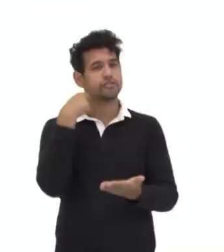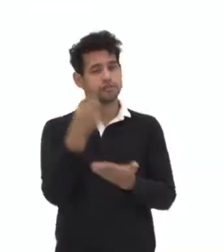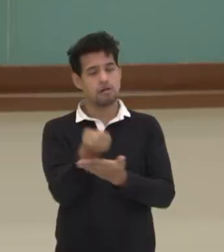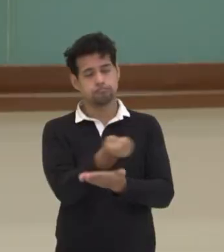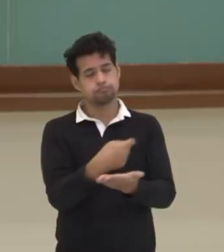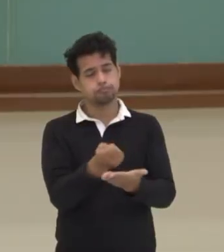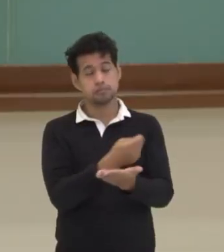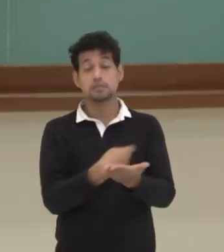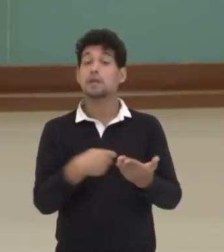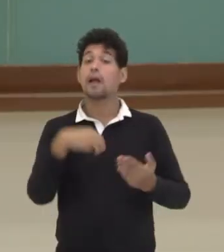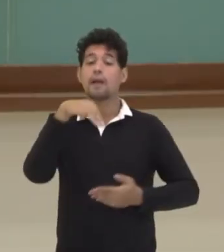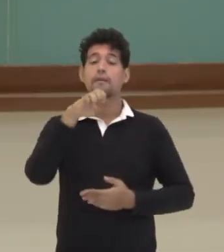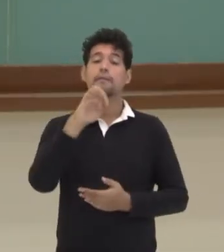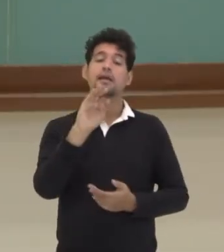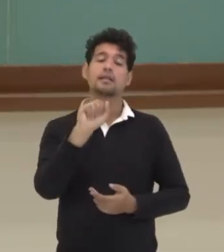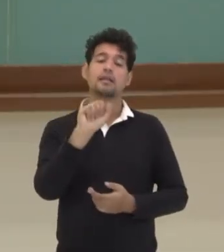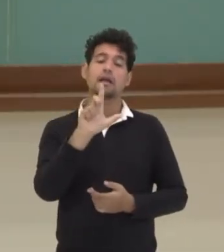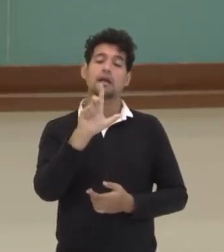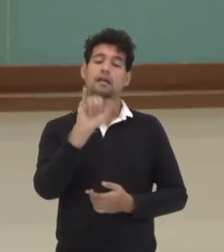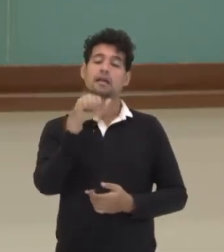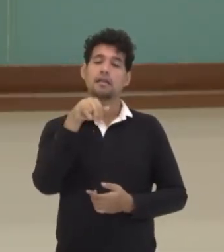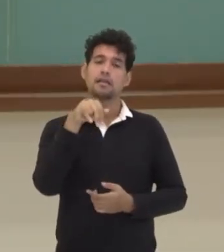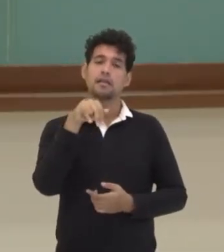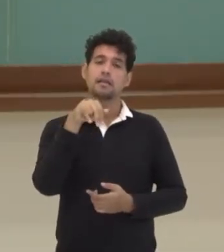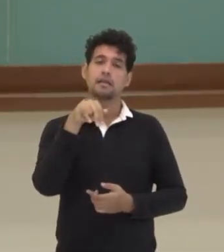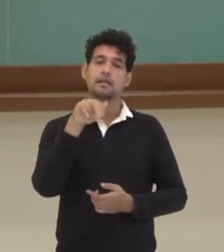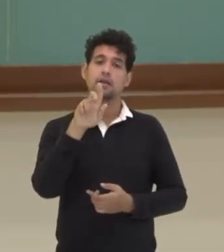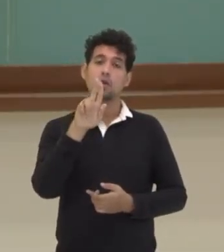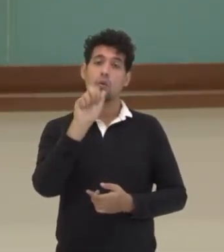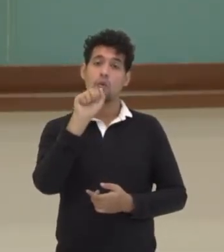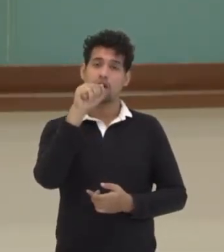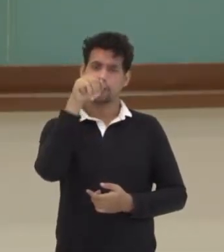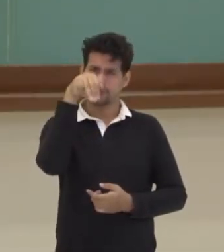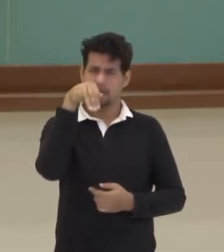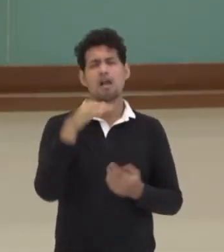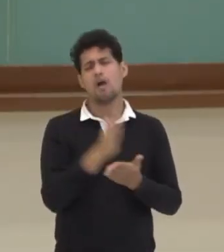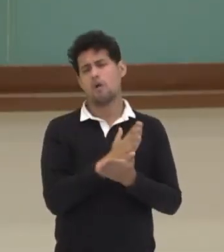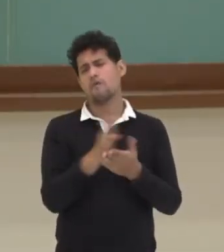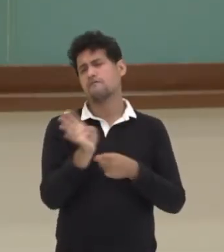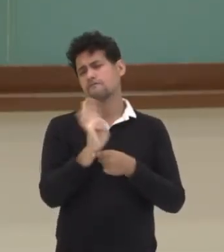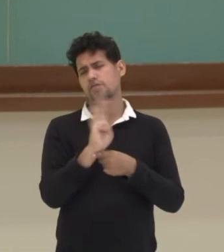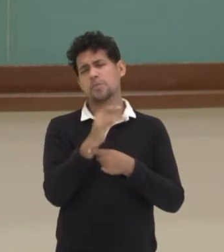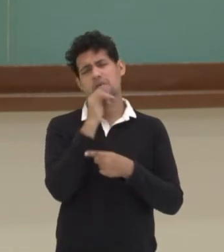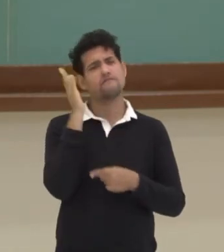a metalinguagem funciona dessa maneira. Tem alguns filmes famosos, por